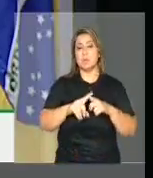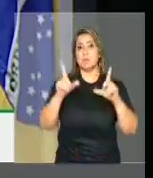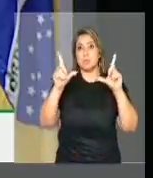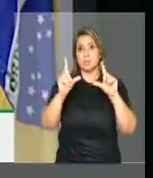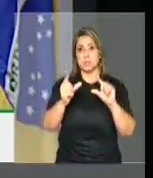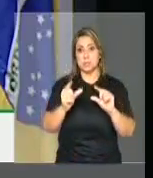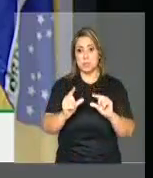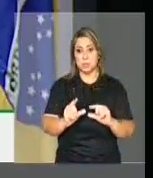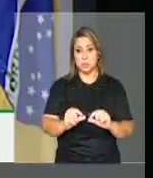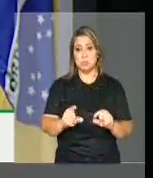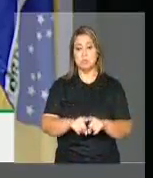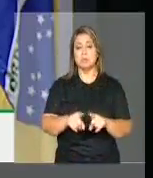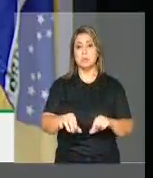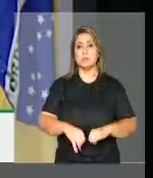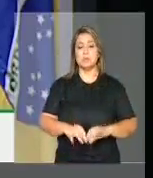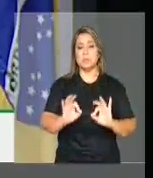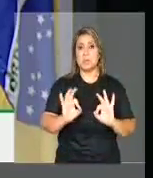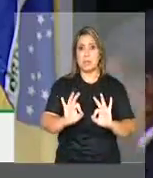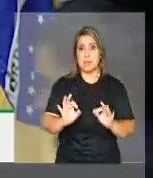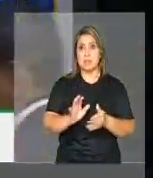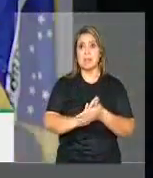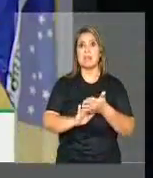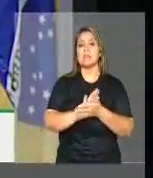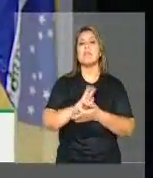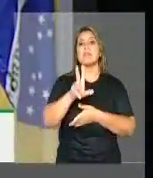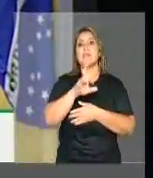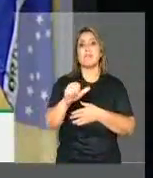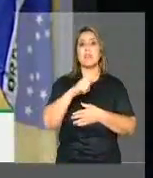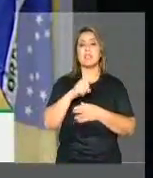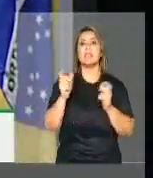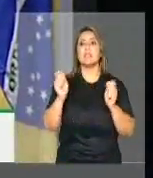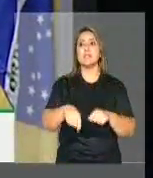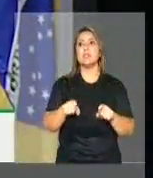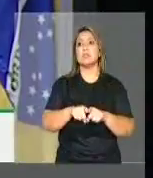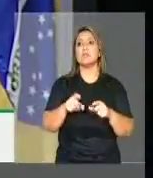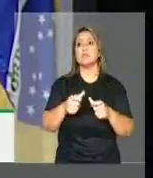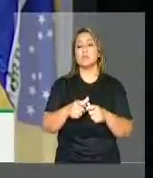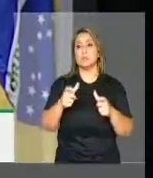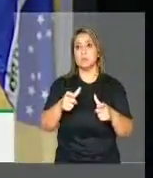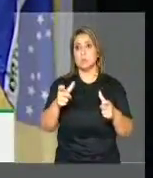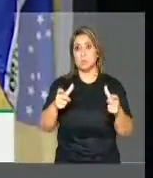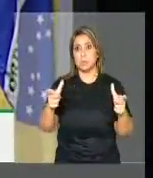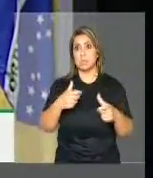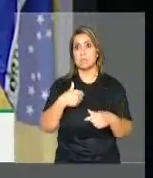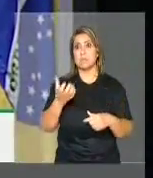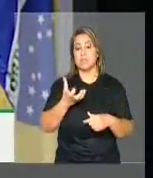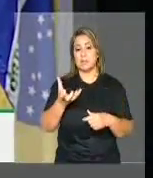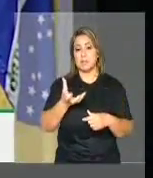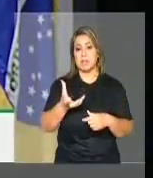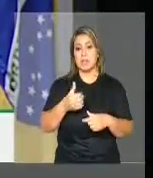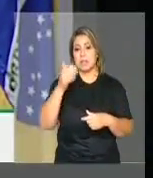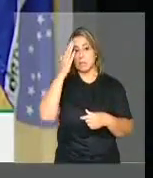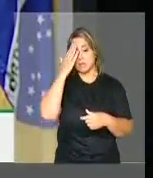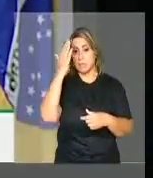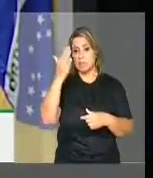diminuição, nenhuma punição. Pelo contrário, vamos ter condições de expansão. E é isso que nós estamos querendo. Muito obrigado, senhor presidente.